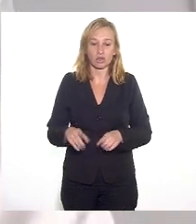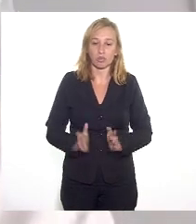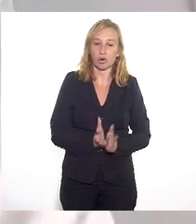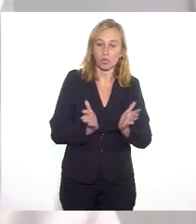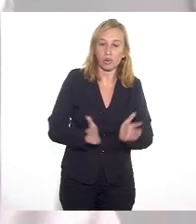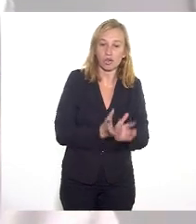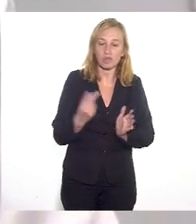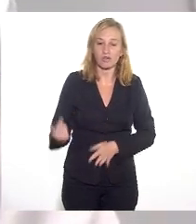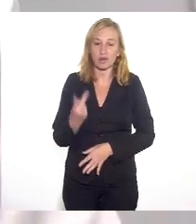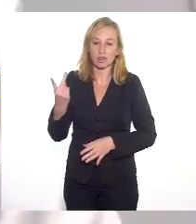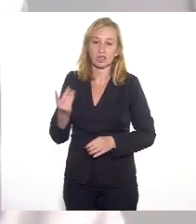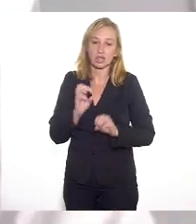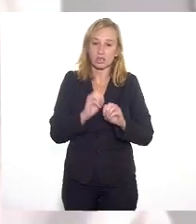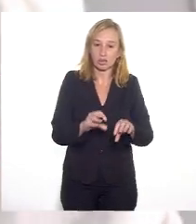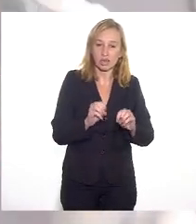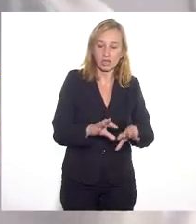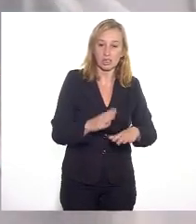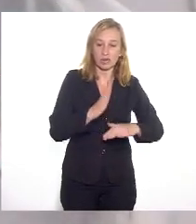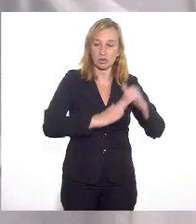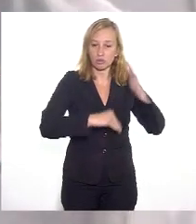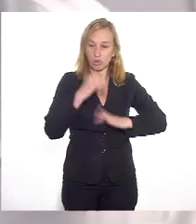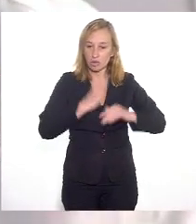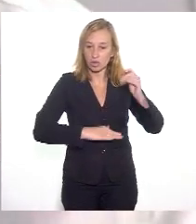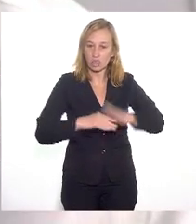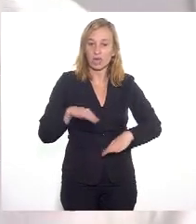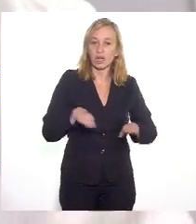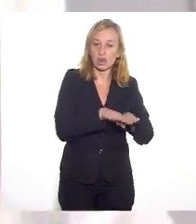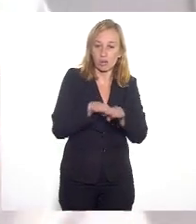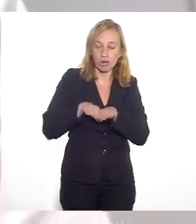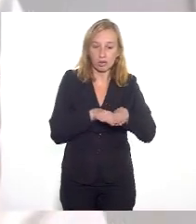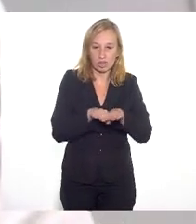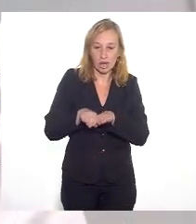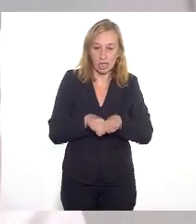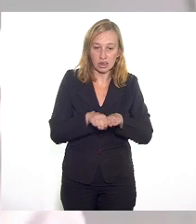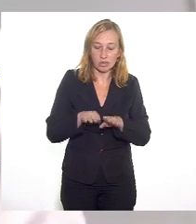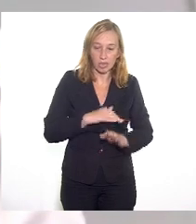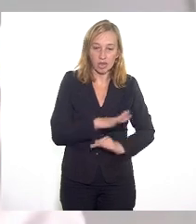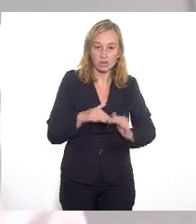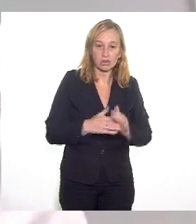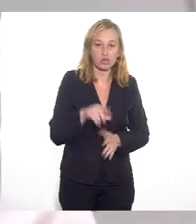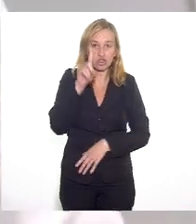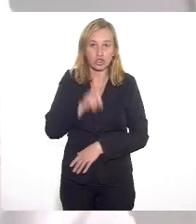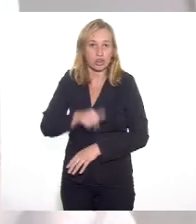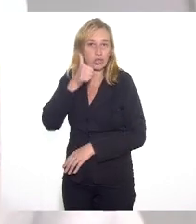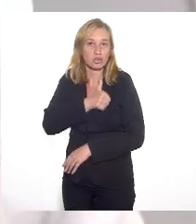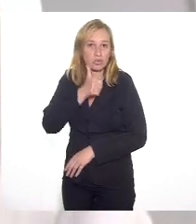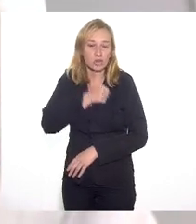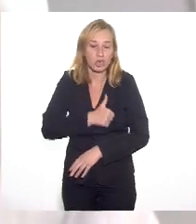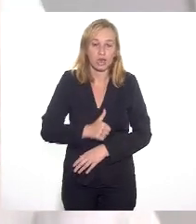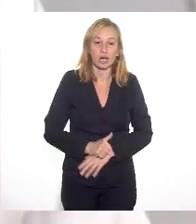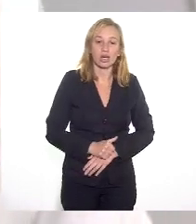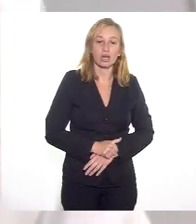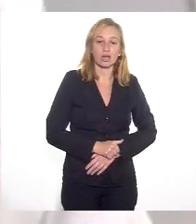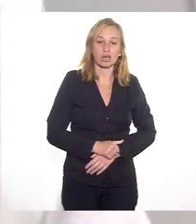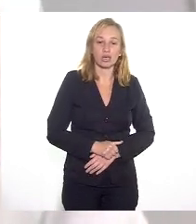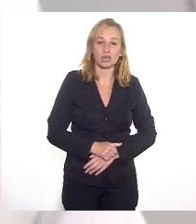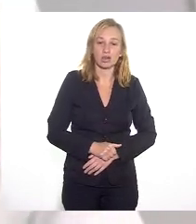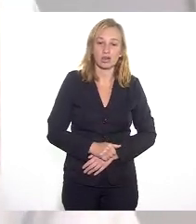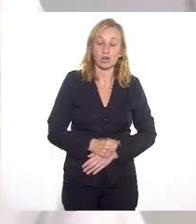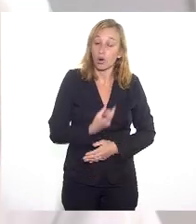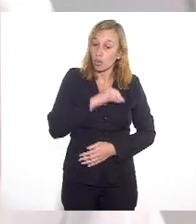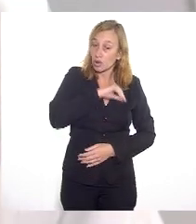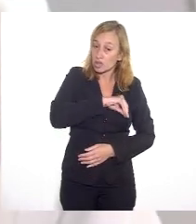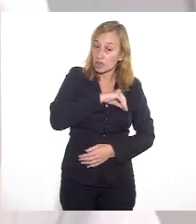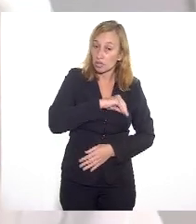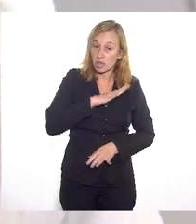da educação e seus profissionais, a igualdade racial, os direitos das mulheres, a garantia, né, de um orçamento que